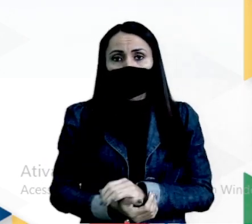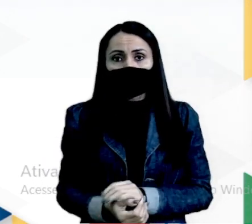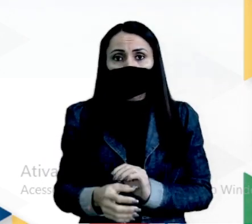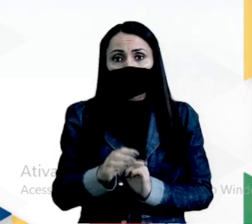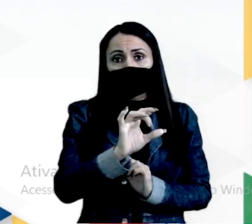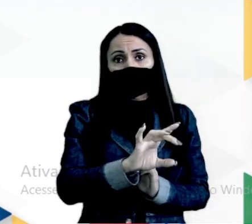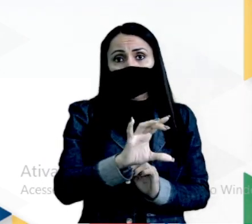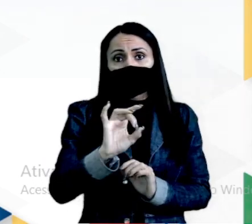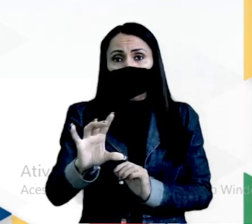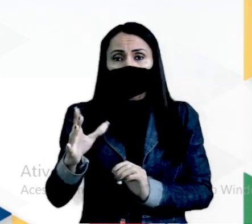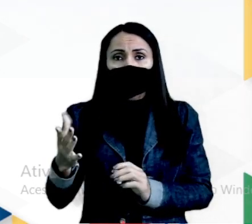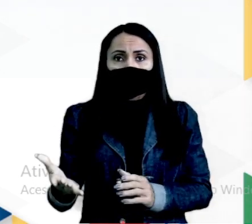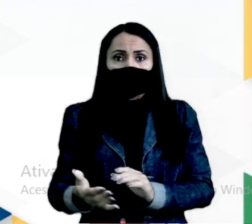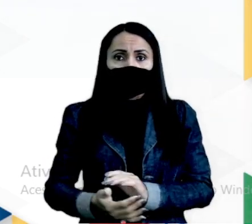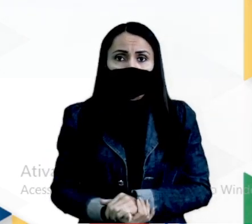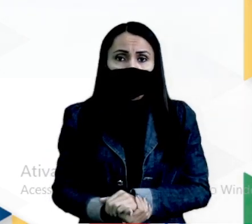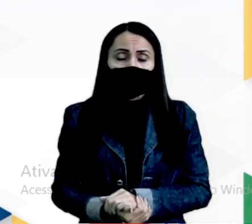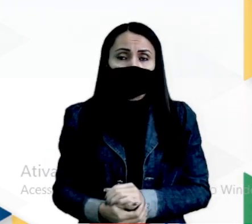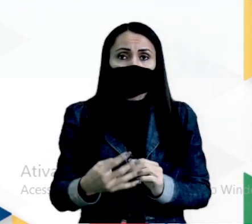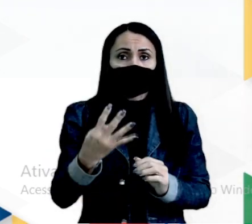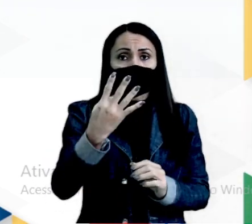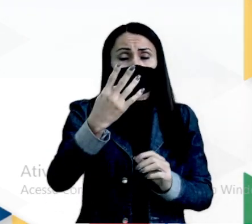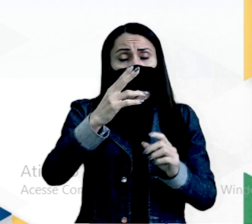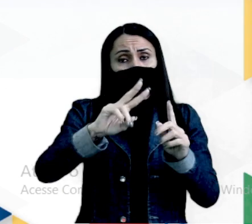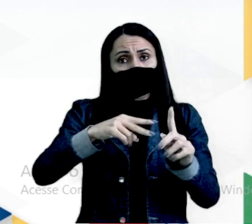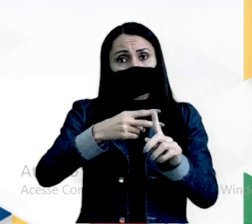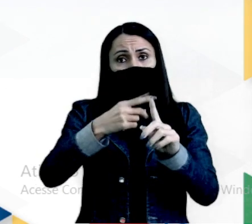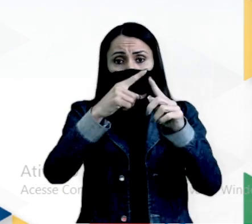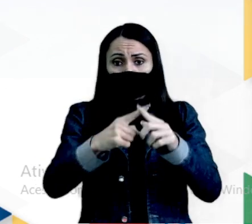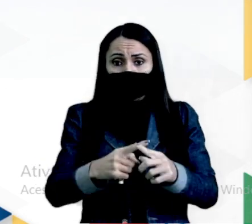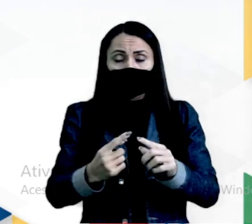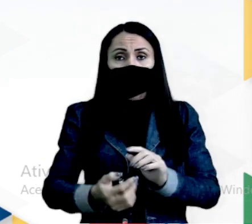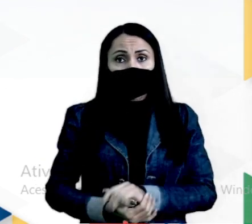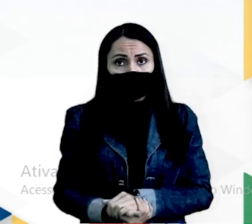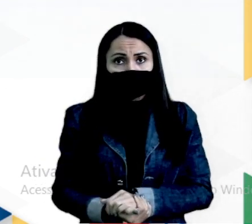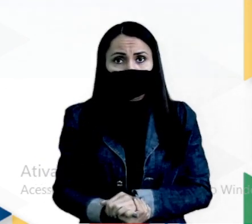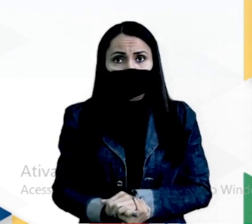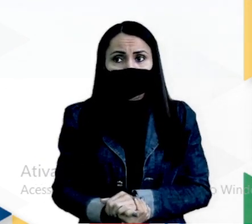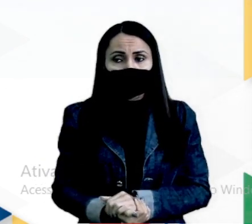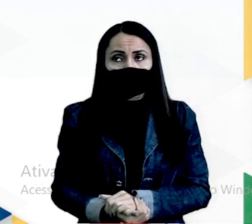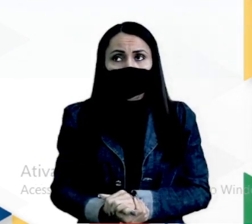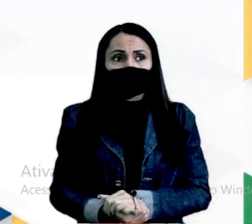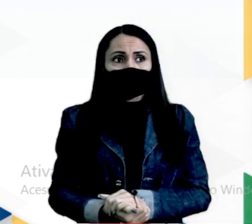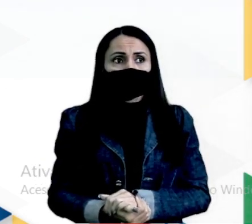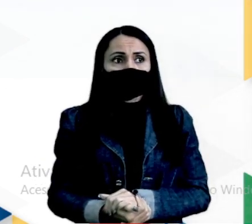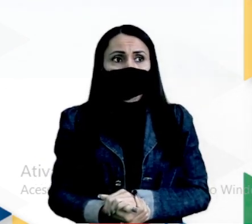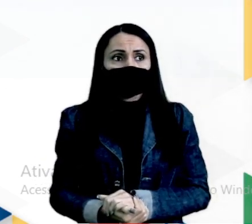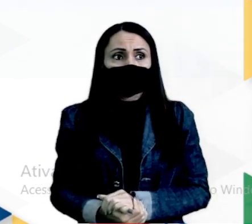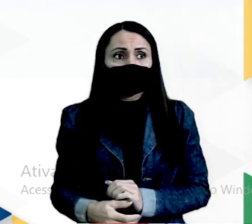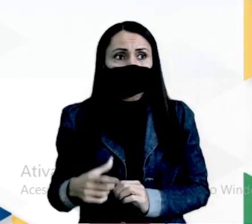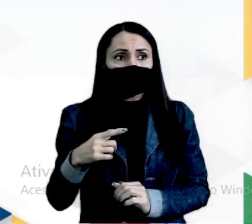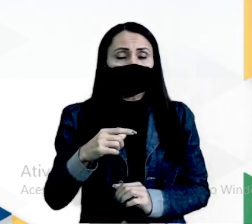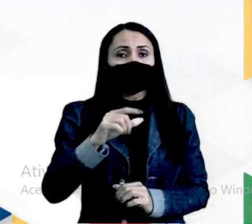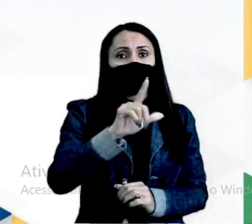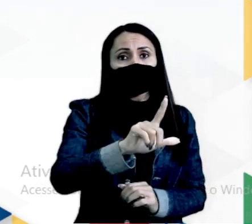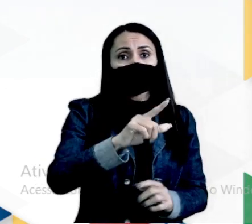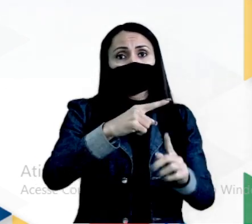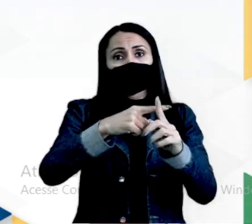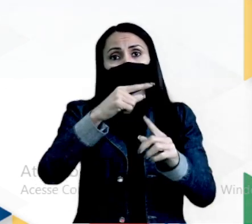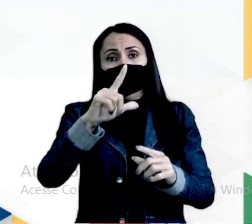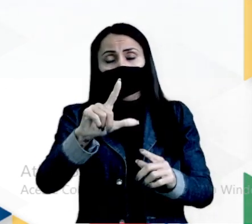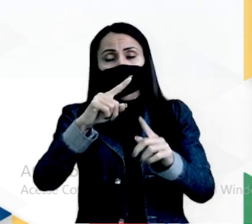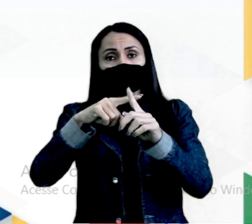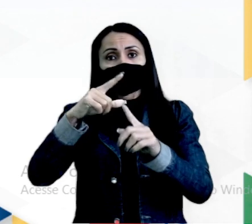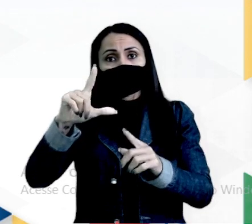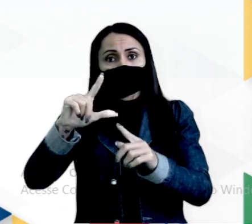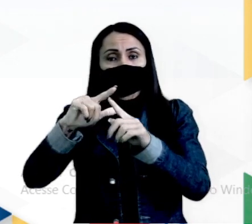cada um desses, eu vou somar 4 vezes, tá? Por isso que tem L mais L 4 vezes, tá